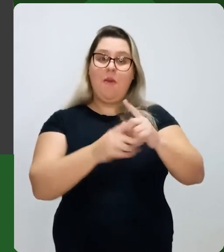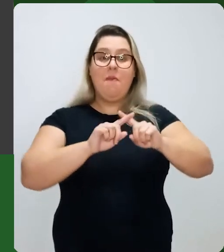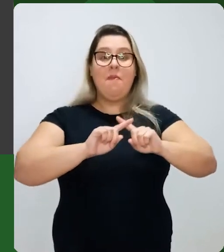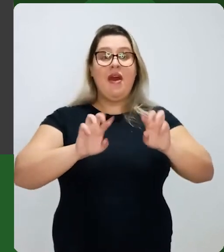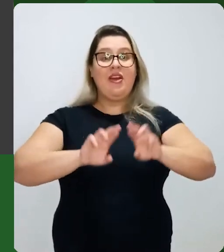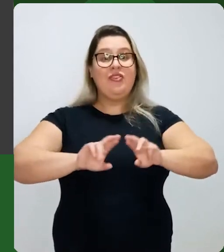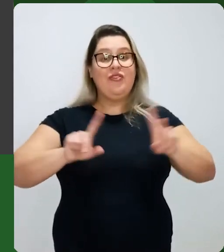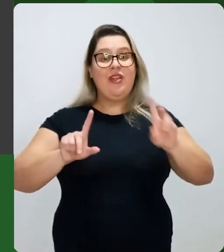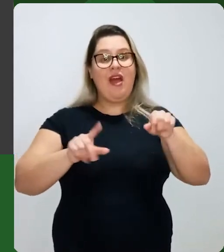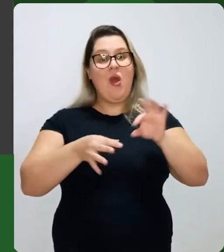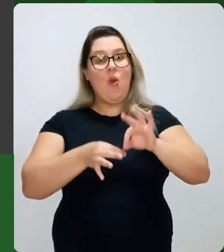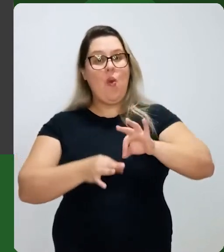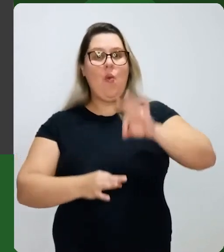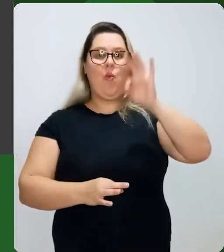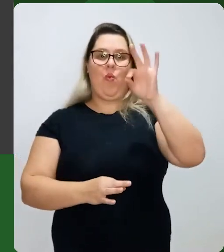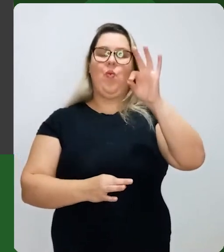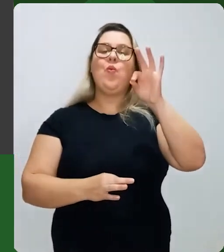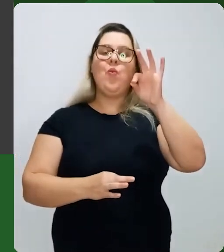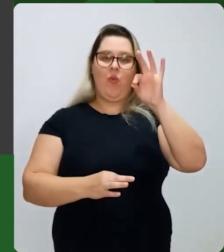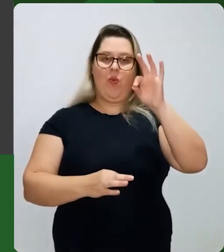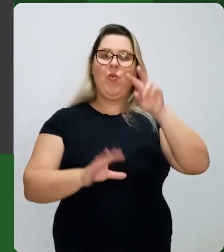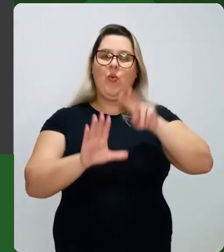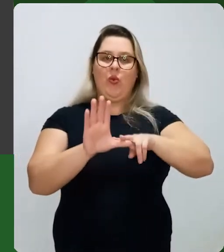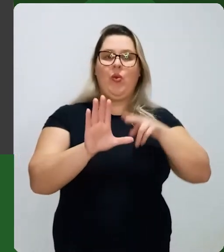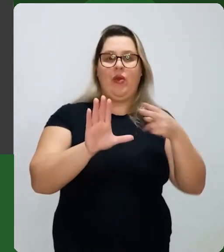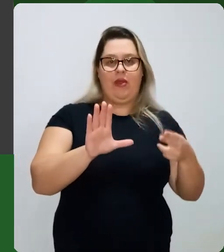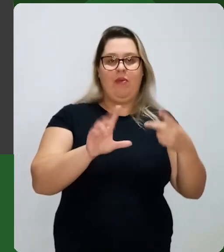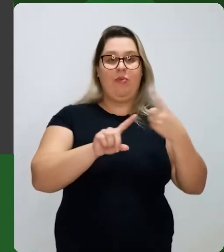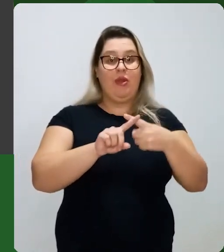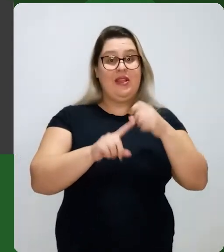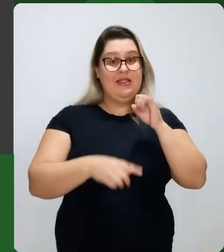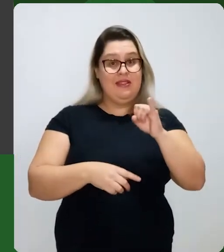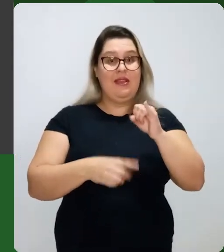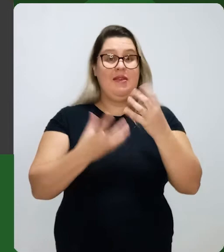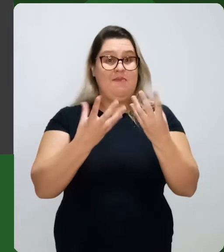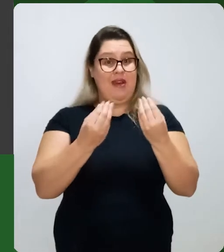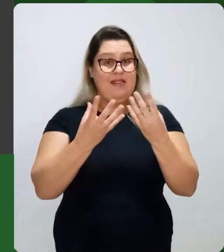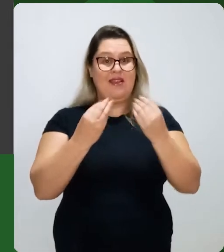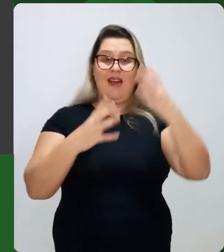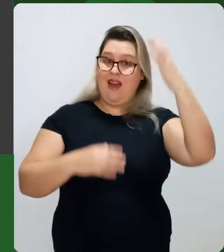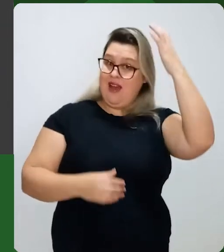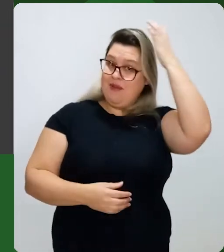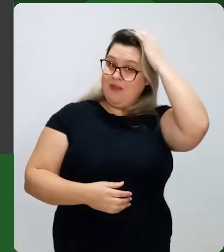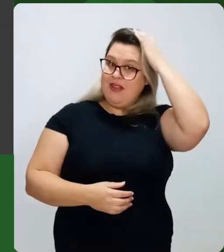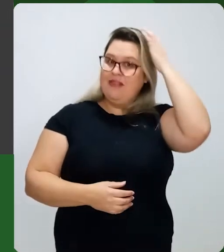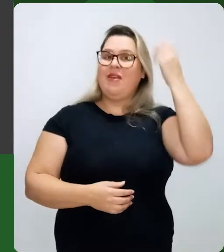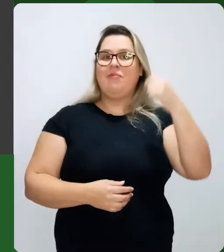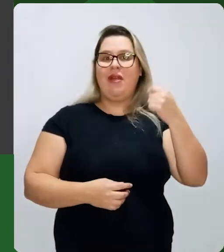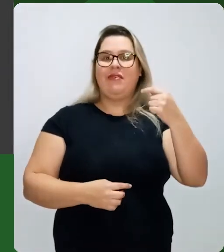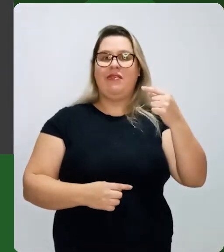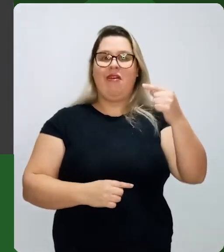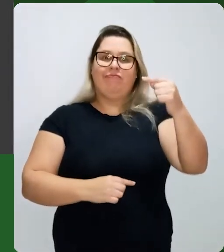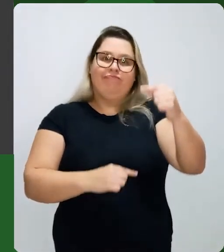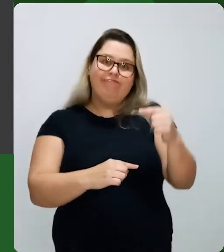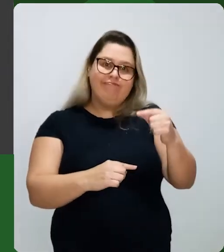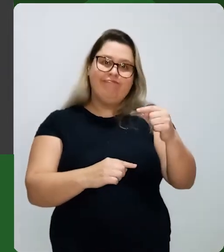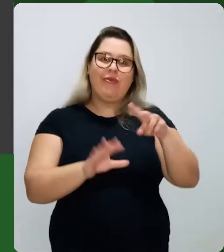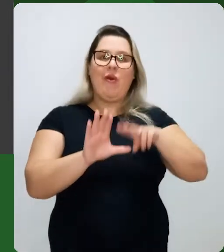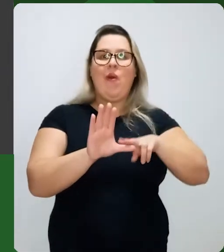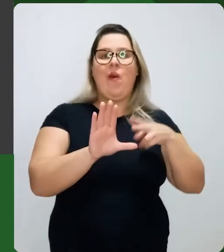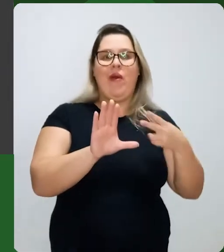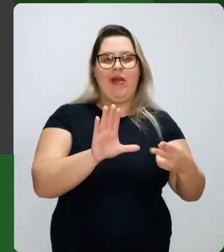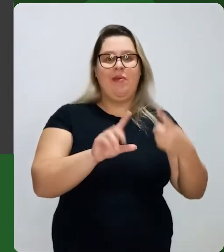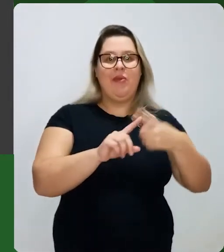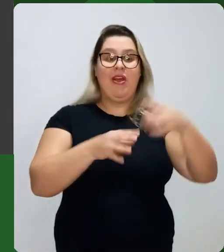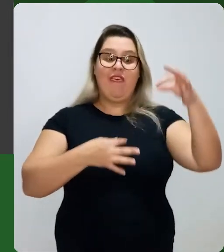estar justamente no comprimento do croquis, né? Quanto maior o número de cabeças, menor vai ter que ser essa medida para poder caber na folha, né? E o croquis vai acabar